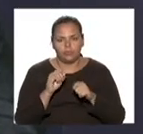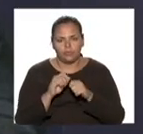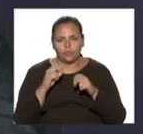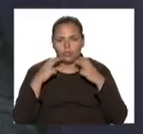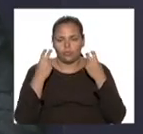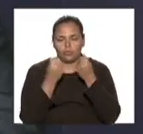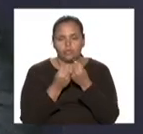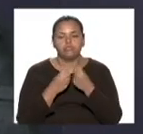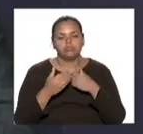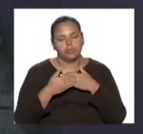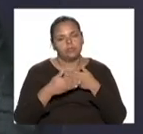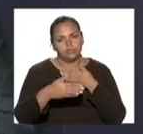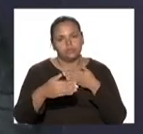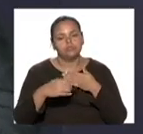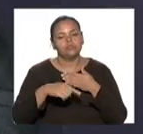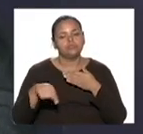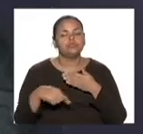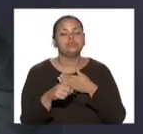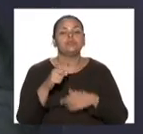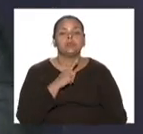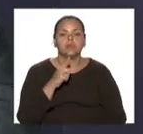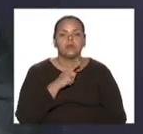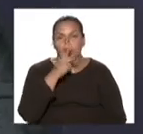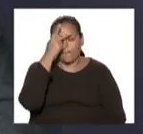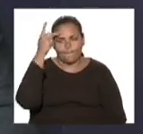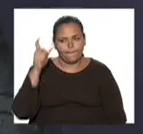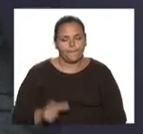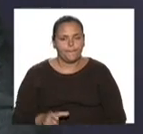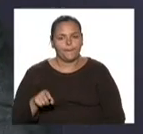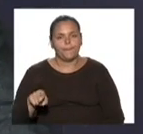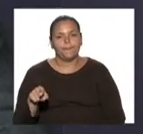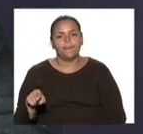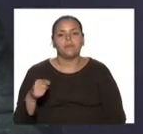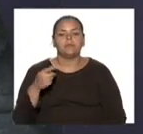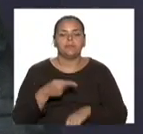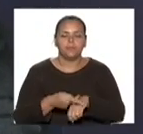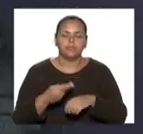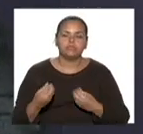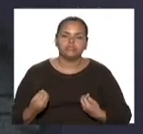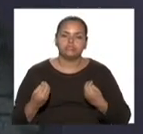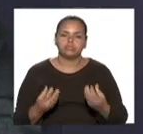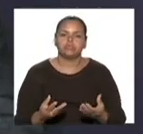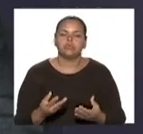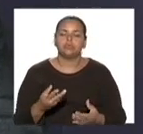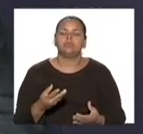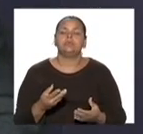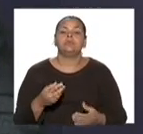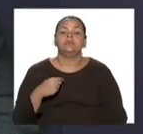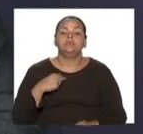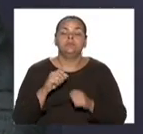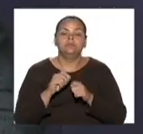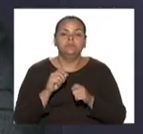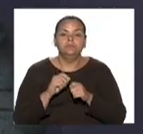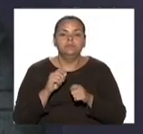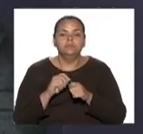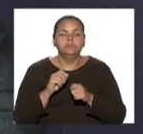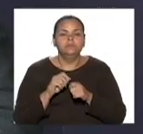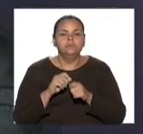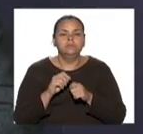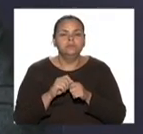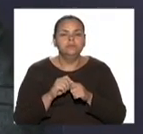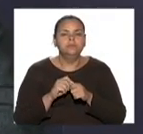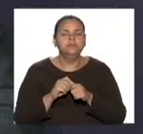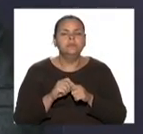à comissão. E a partir daí, nós teremos aí as pessoas que serão premiadas e a premiação será